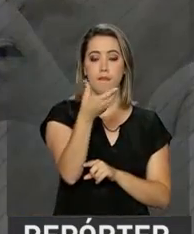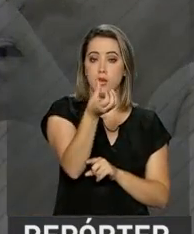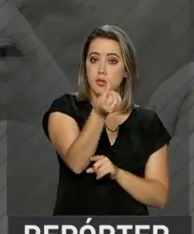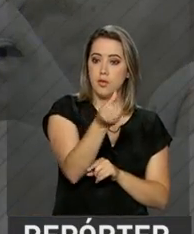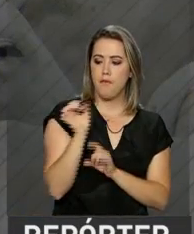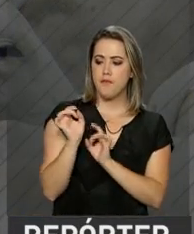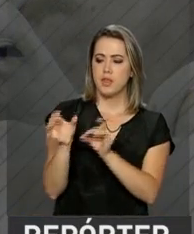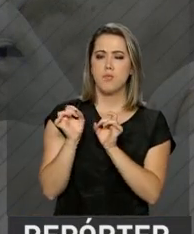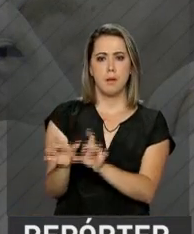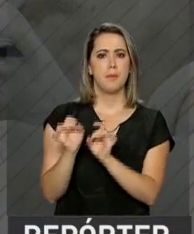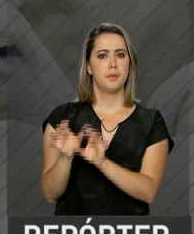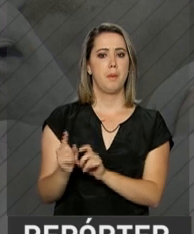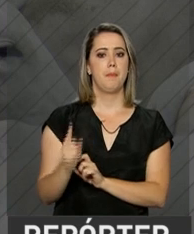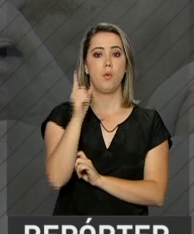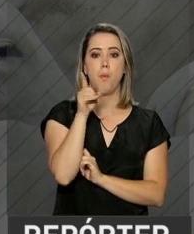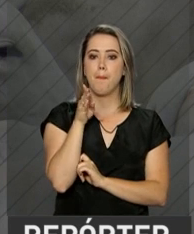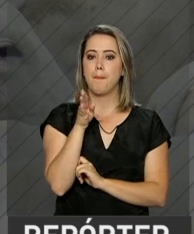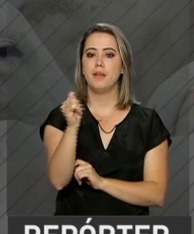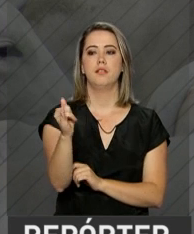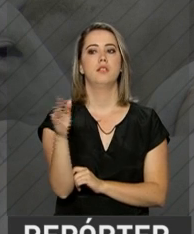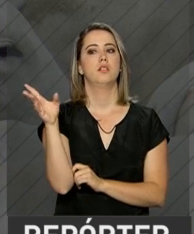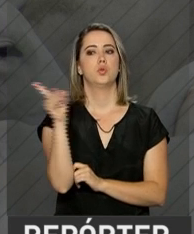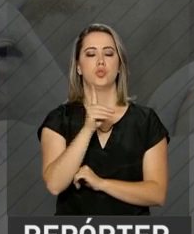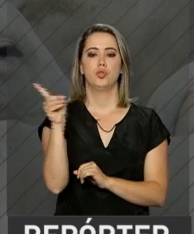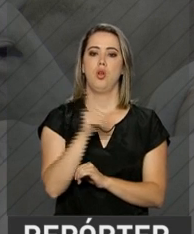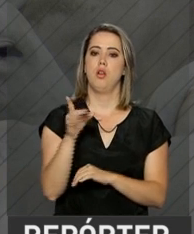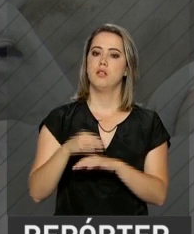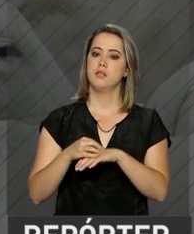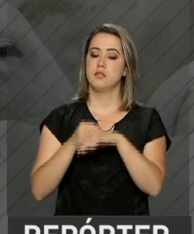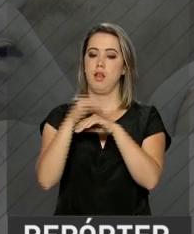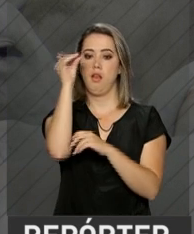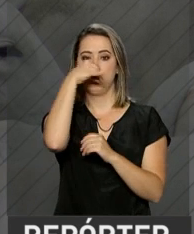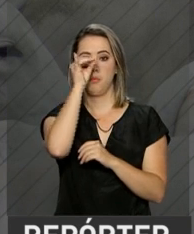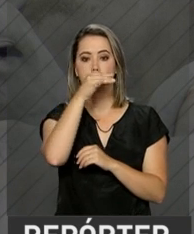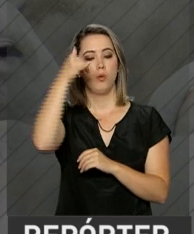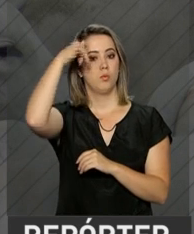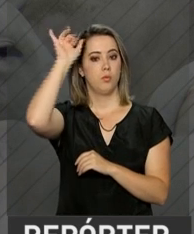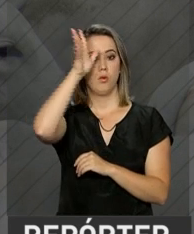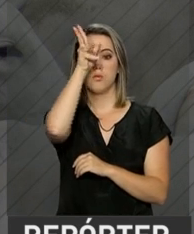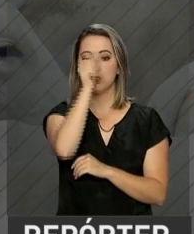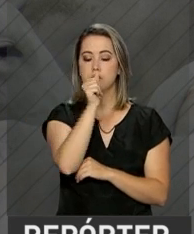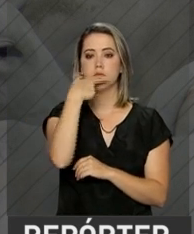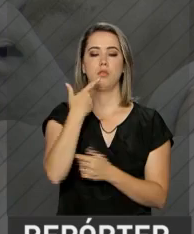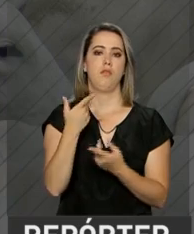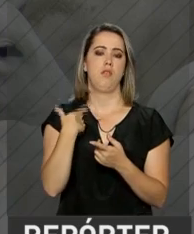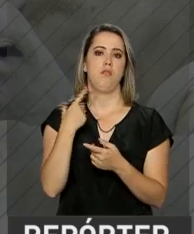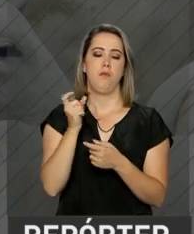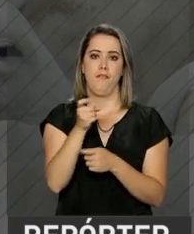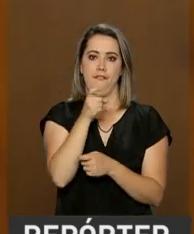o Brasil exportou para a Rússia mais de 1 bilhão de Dólares em carnes suína bovina e frango frescas ou